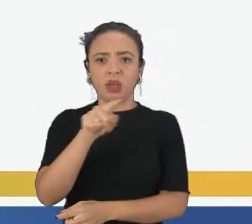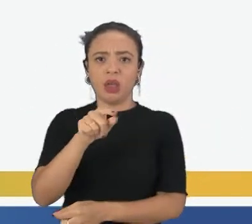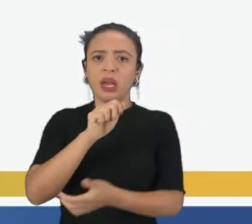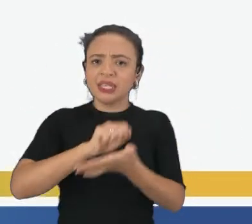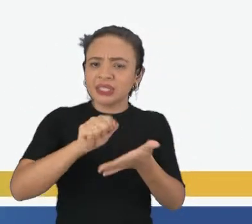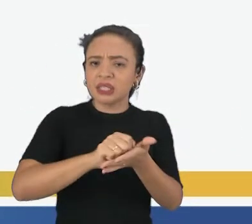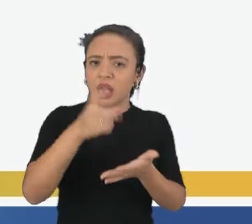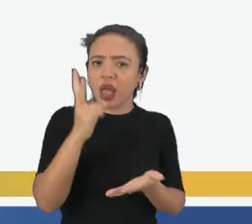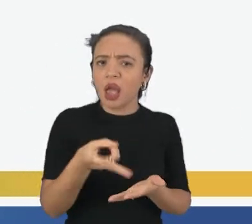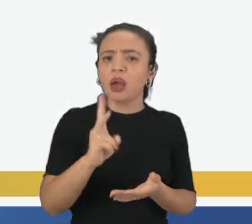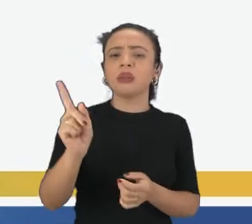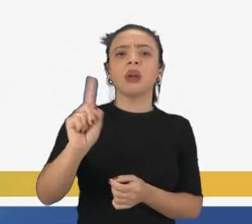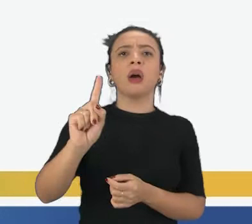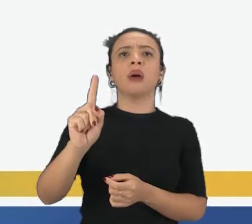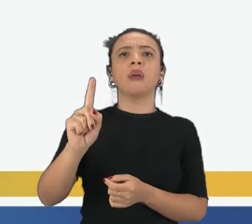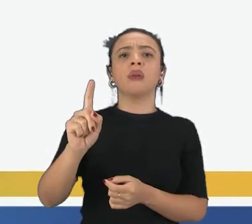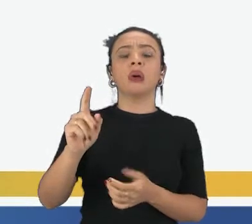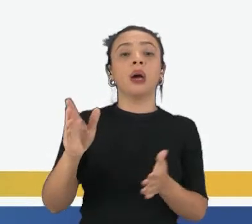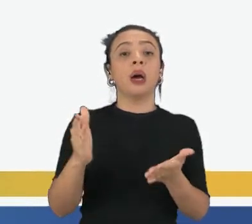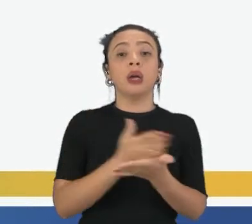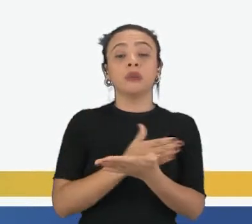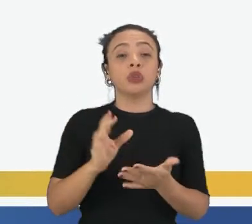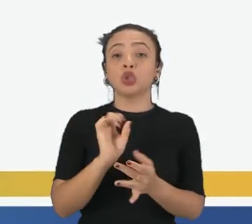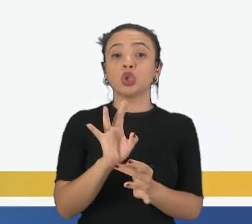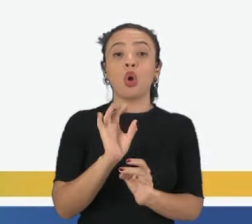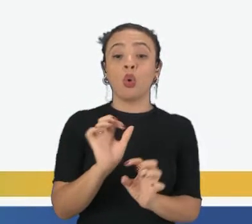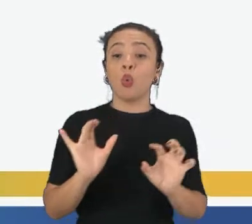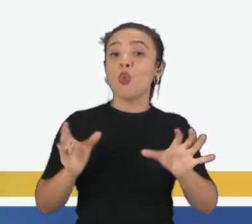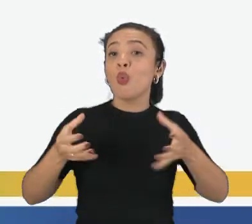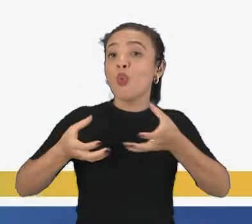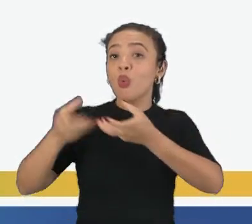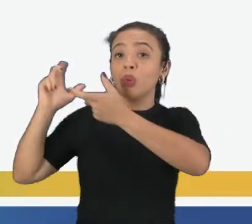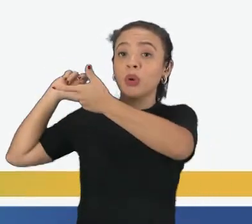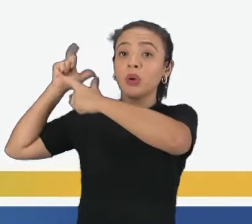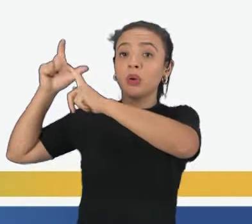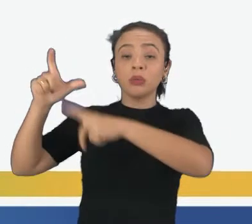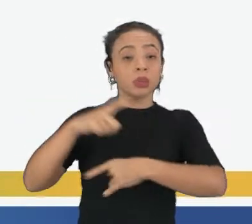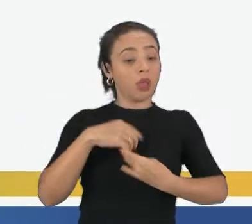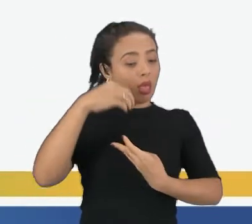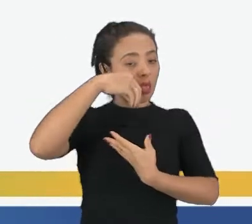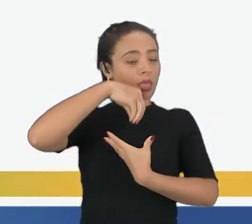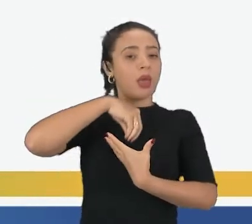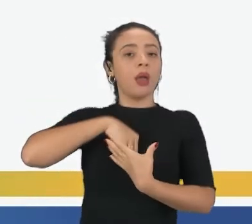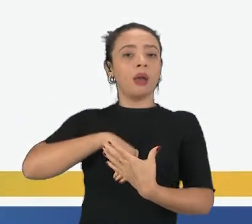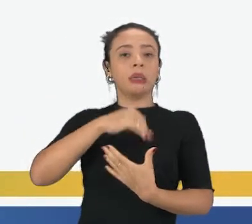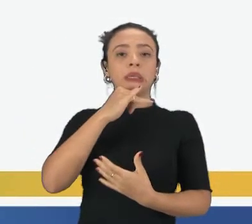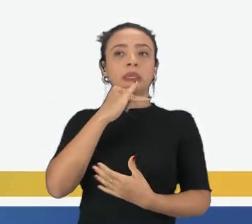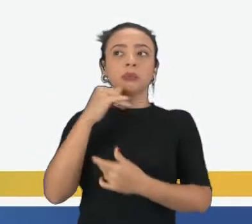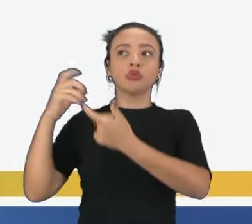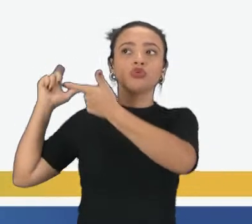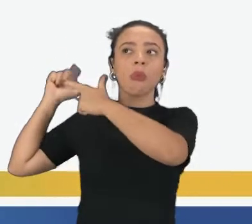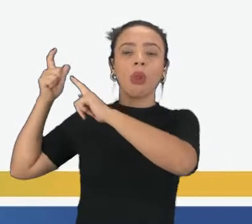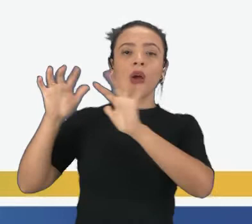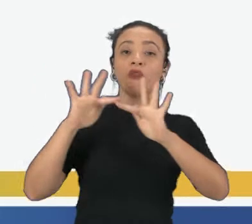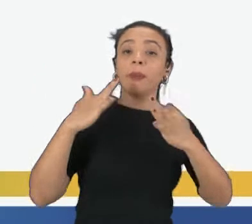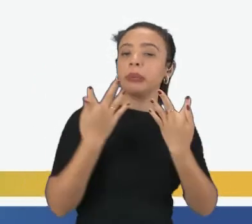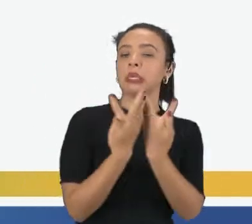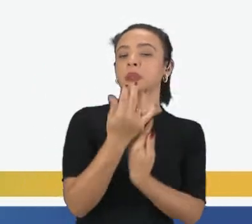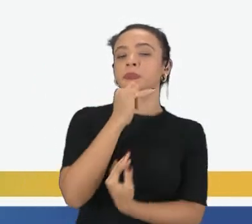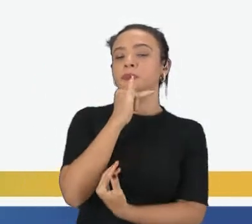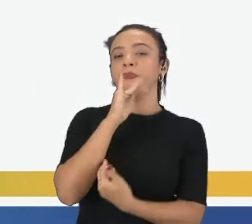escritas às vezes elas são um conjunto de tradições que ela traz consigo trás de família por exemplo lá